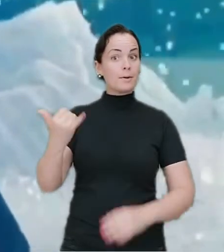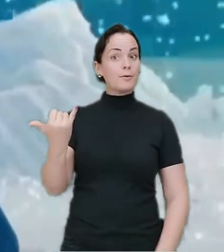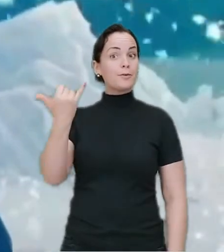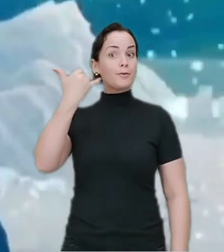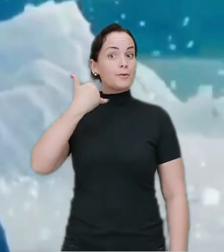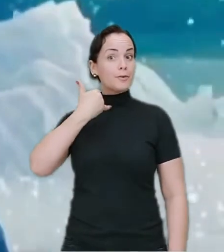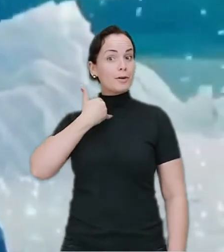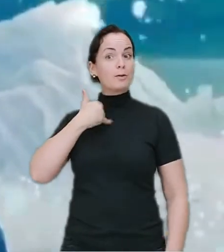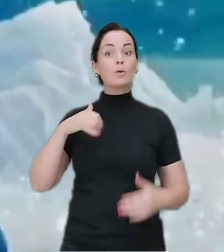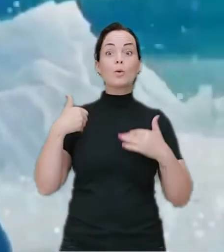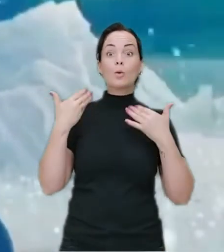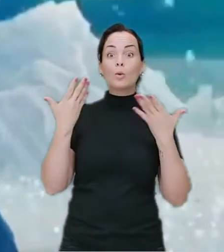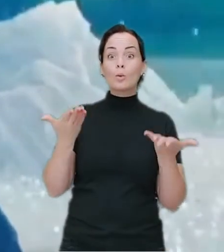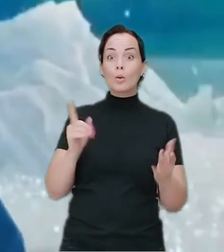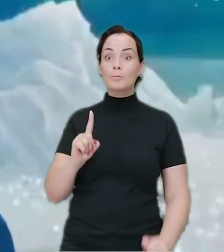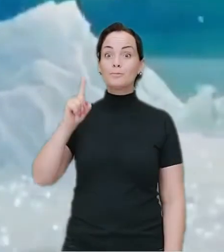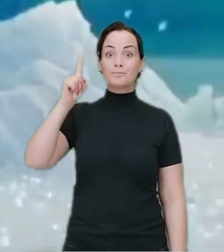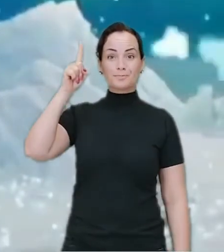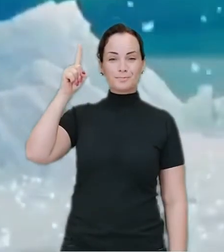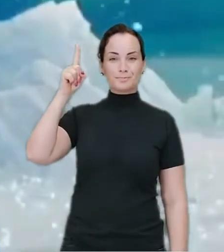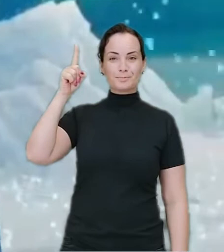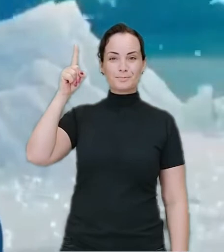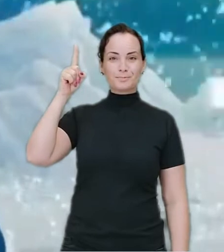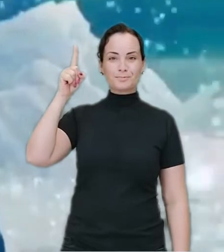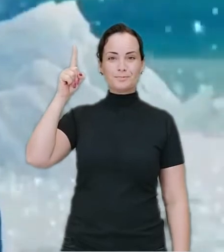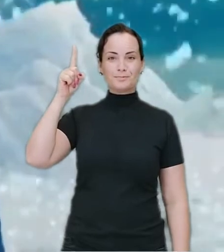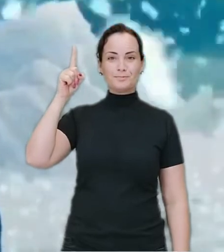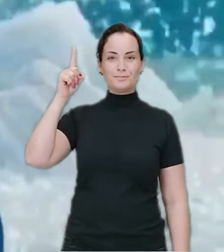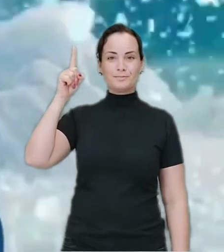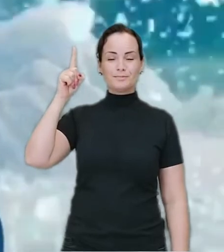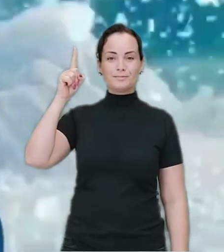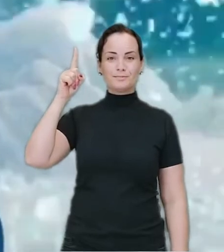é a season of the year que eu estou agora.